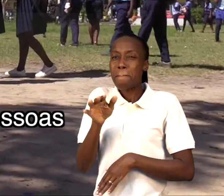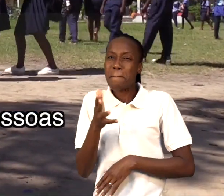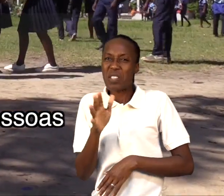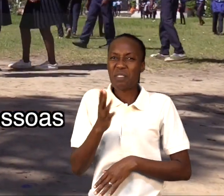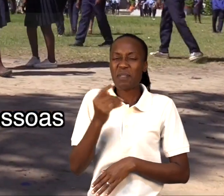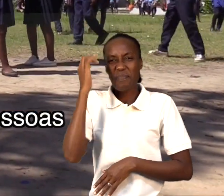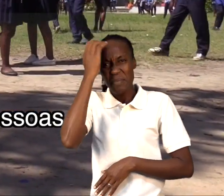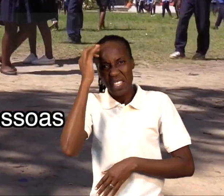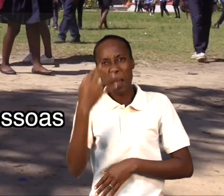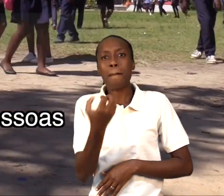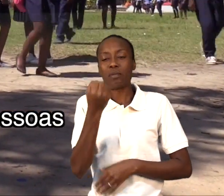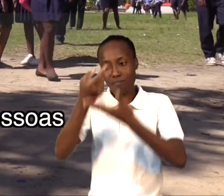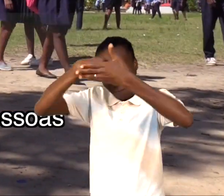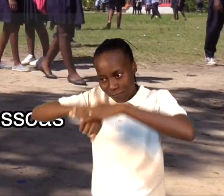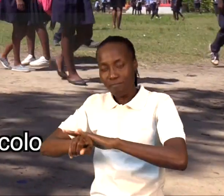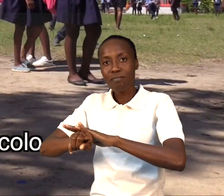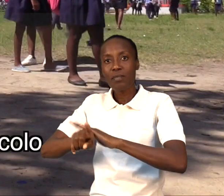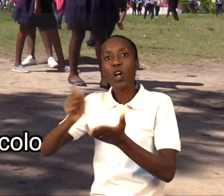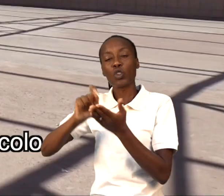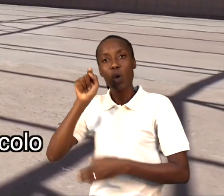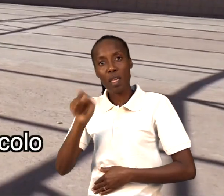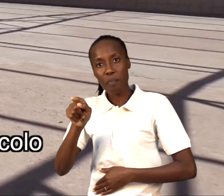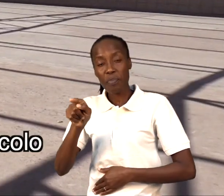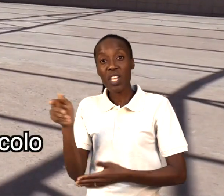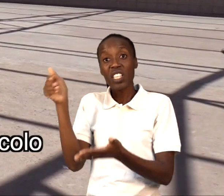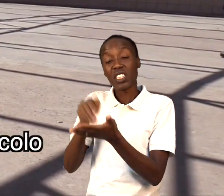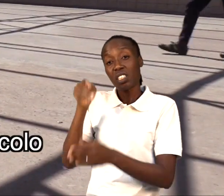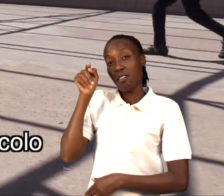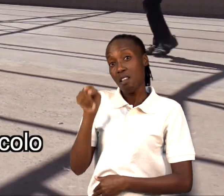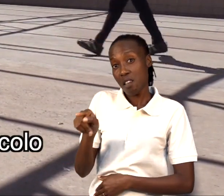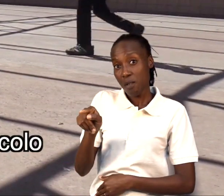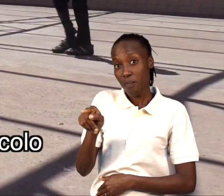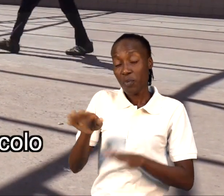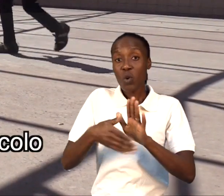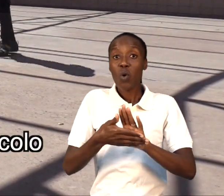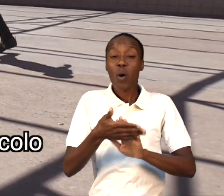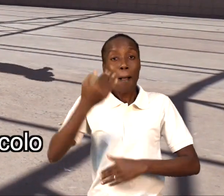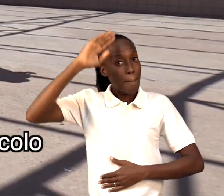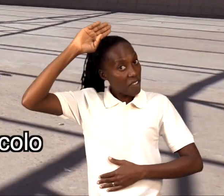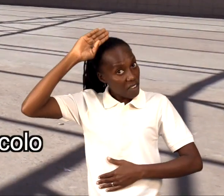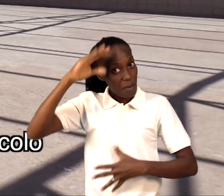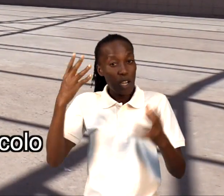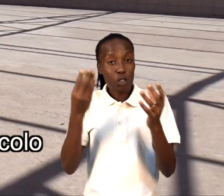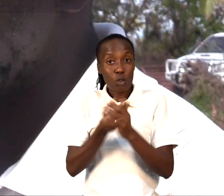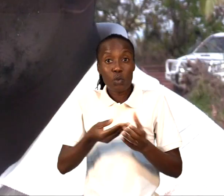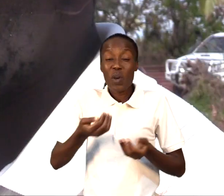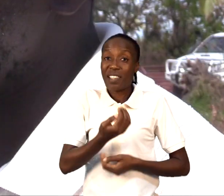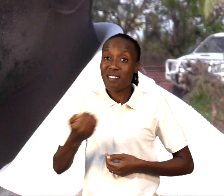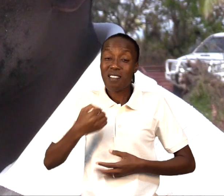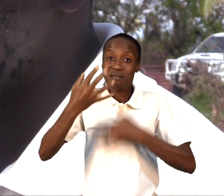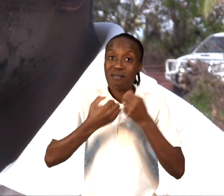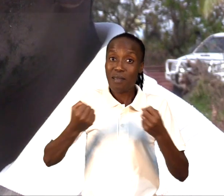pudesse estar lá, nós pensamos em caminhar para lá. E justamente caminhamos. A enfermeira estava com a criança no colo,